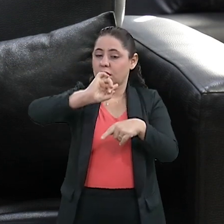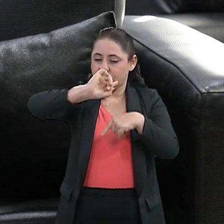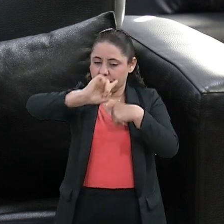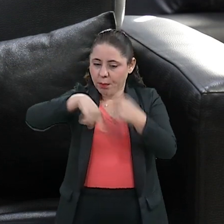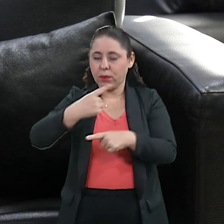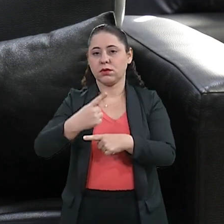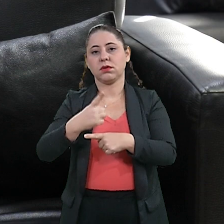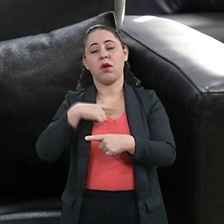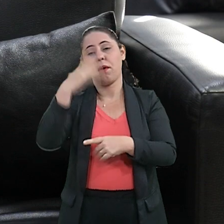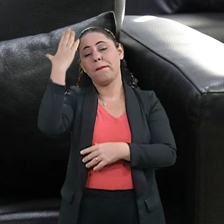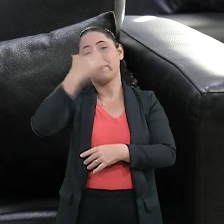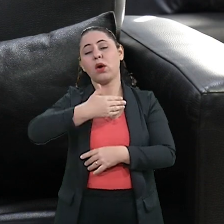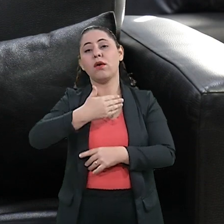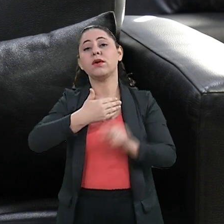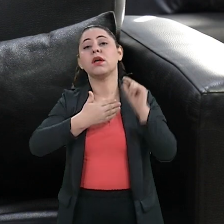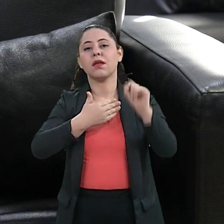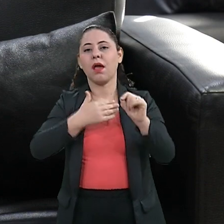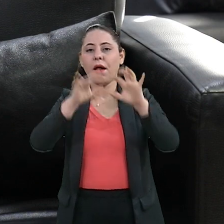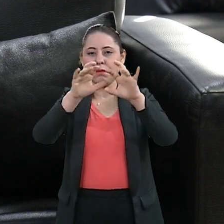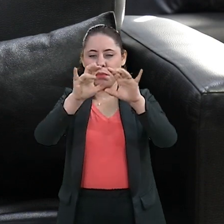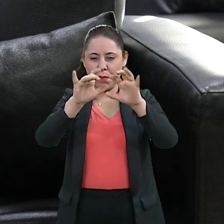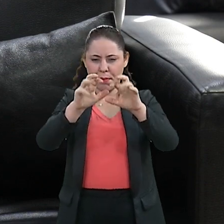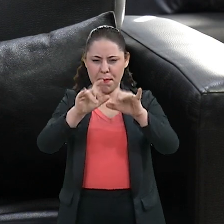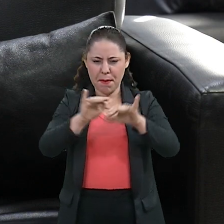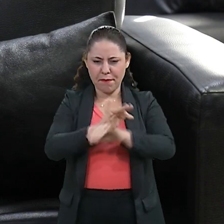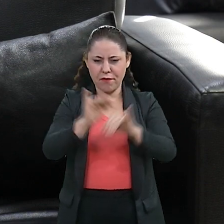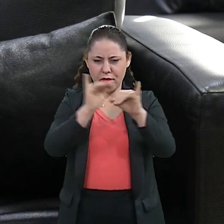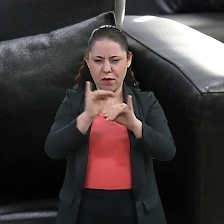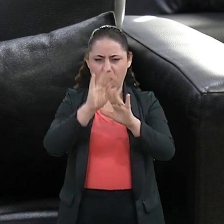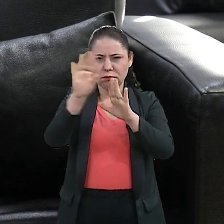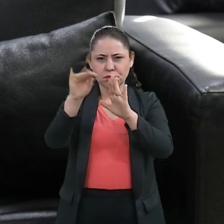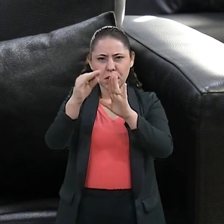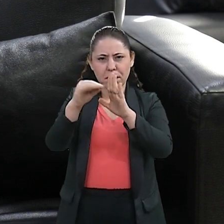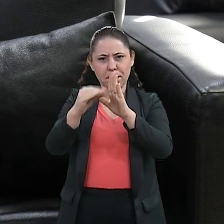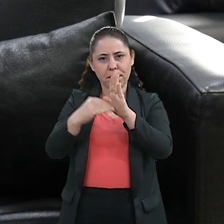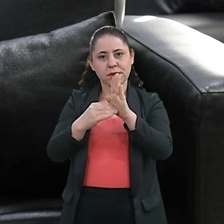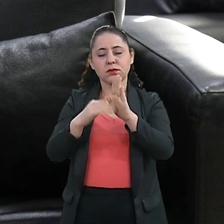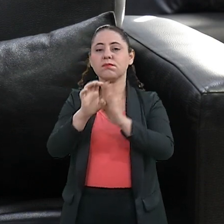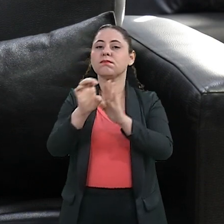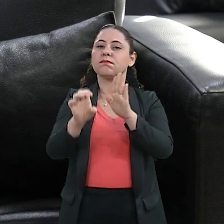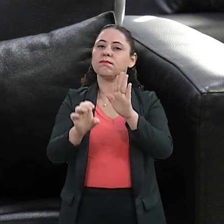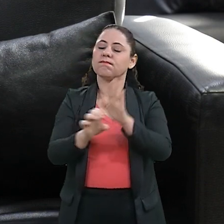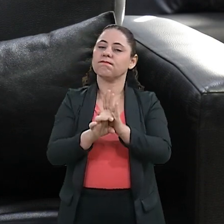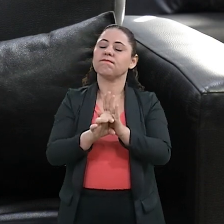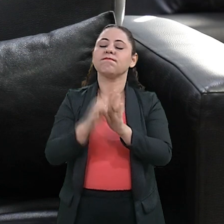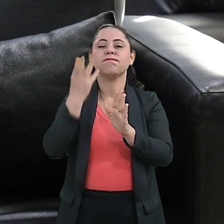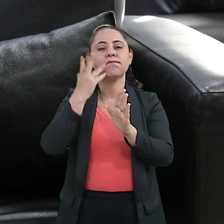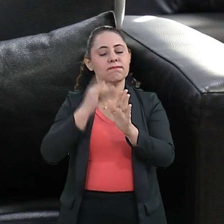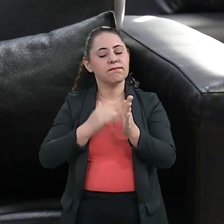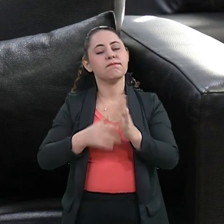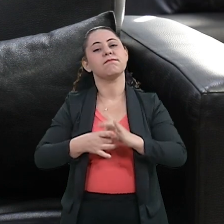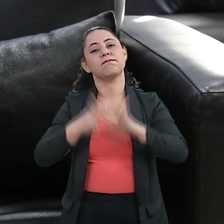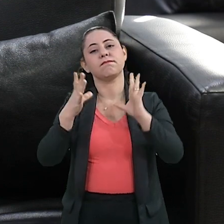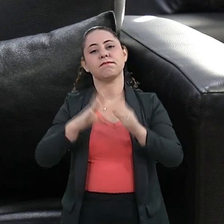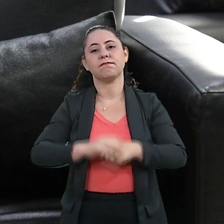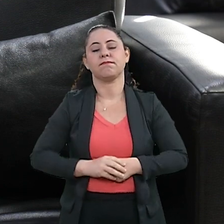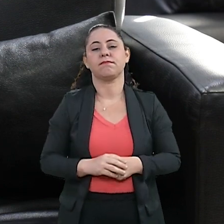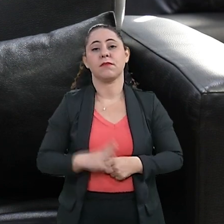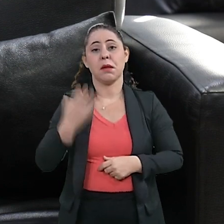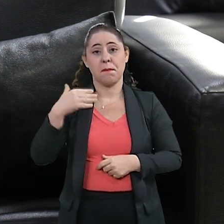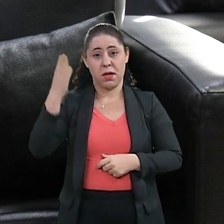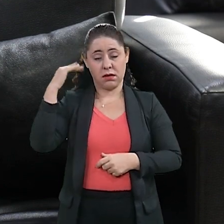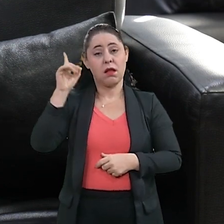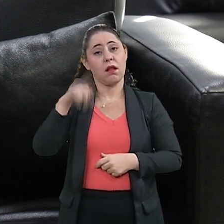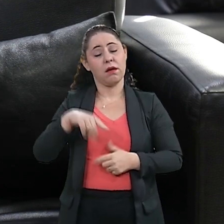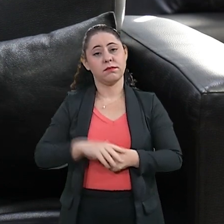só a partir do momento em que se comprova o preenchimento de todas as condições que o Estatuto da Criança permite.